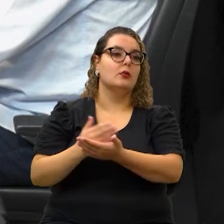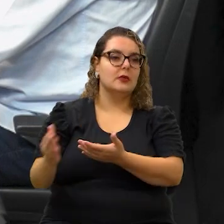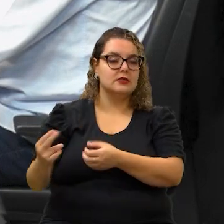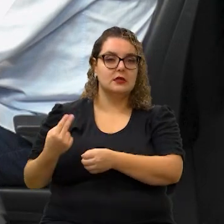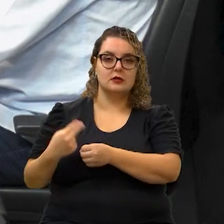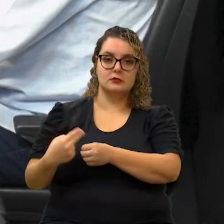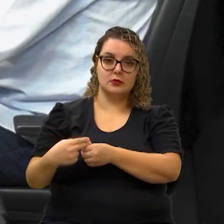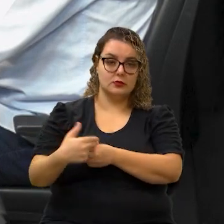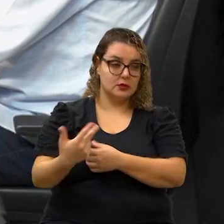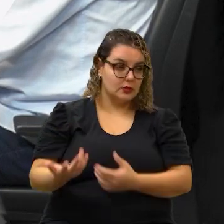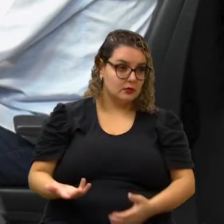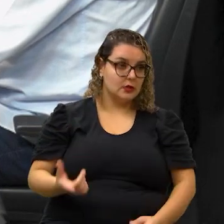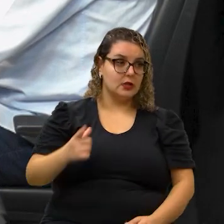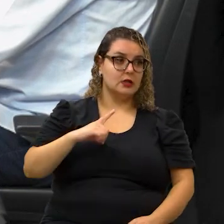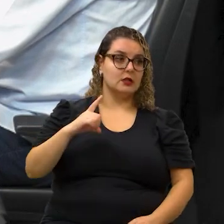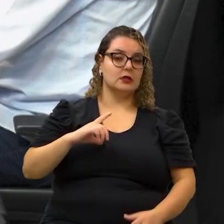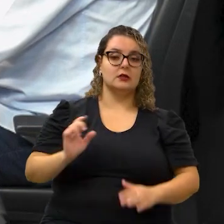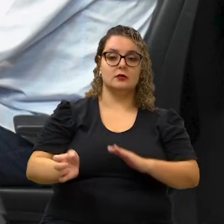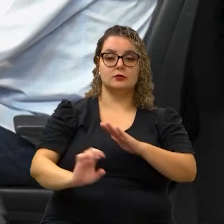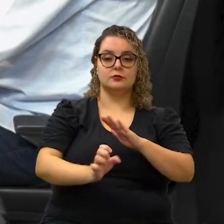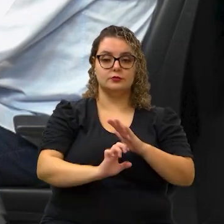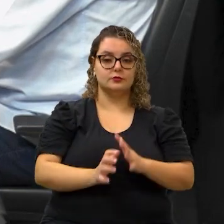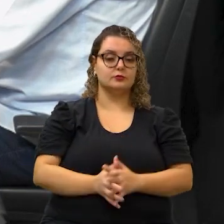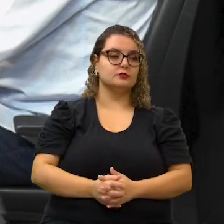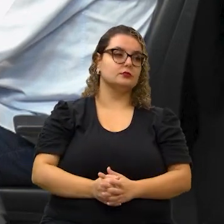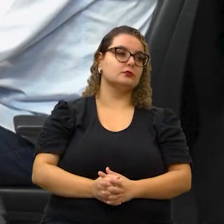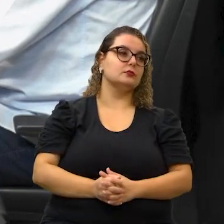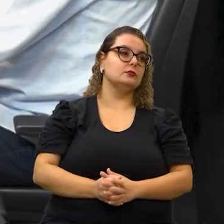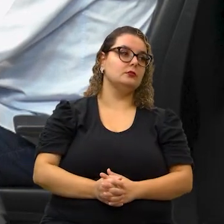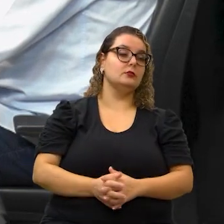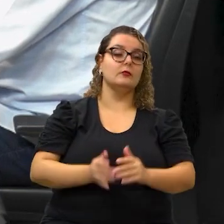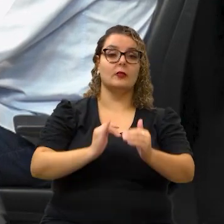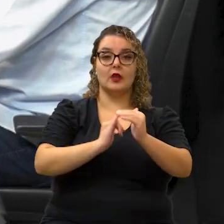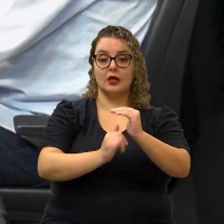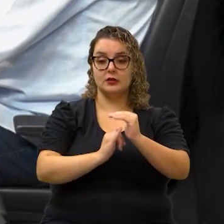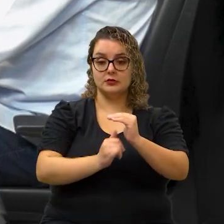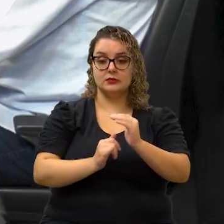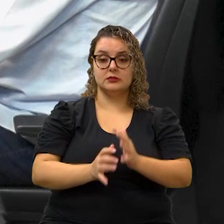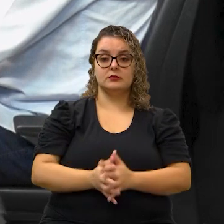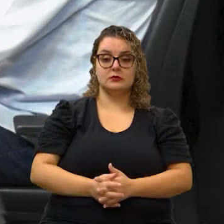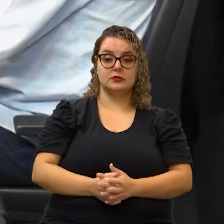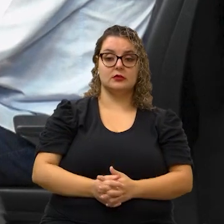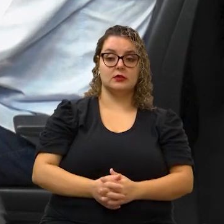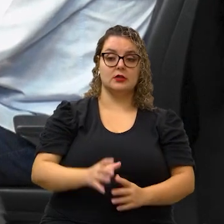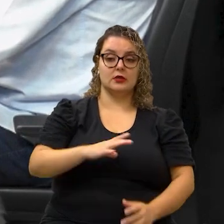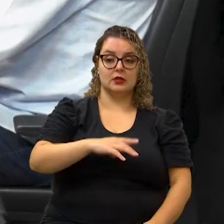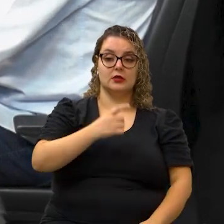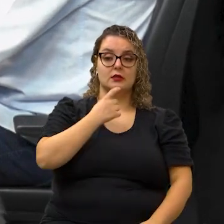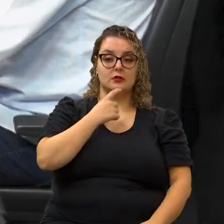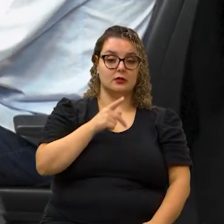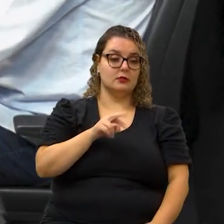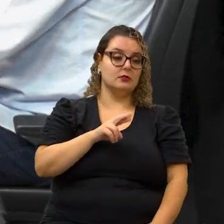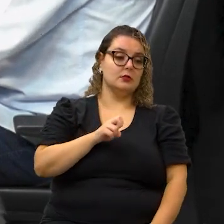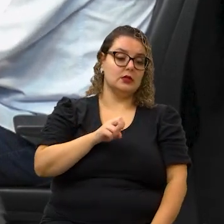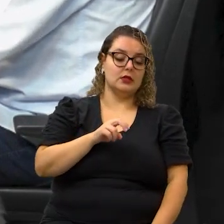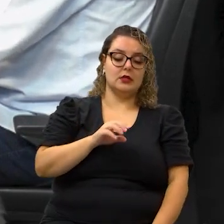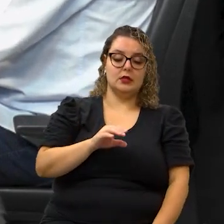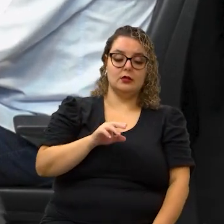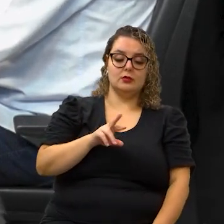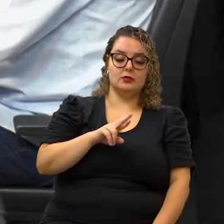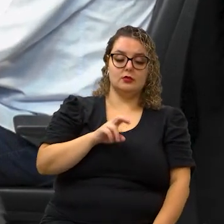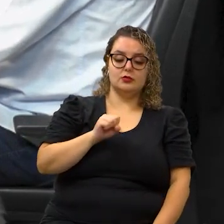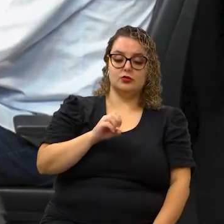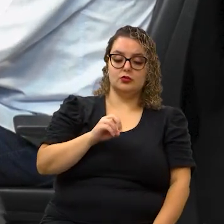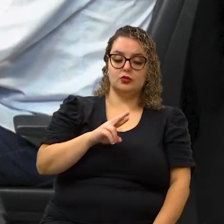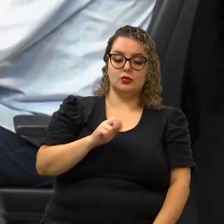por exemplo. A gente tem as empresas, o ambiente das startups. Nós tivemos, Campinas é precursora